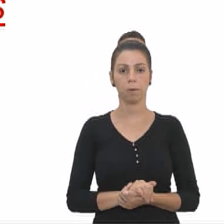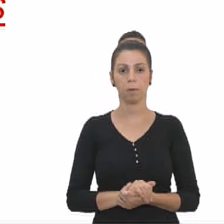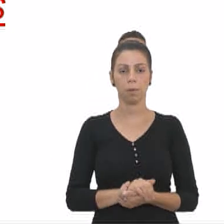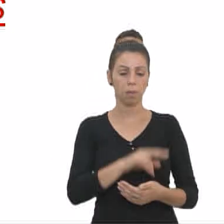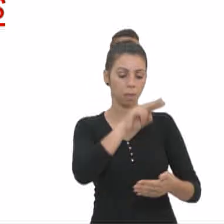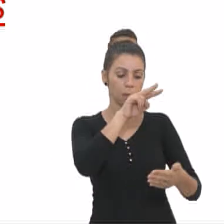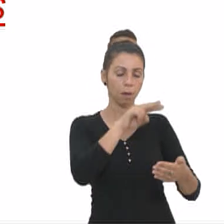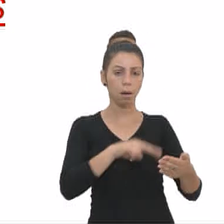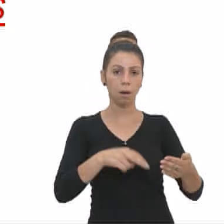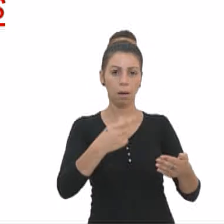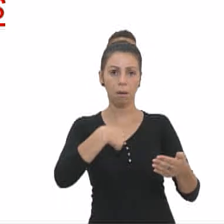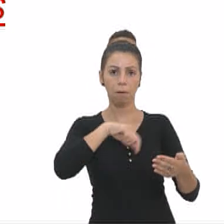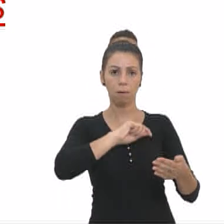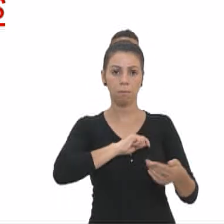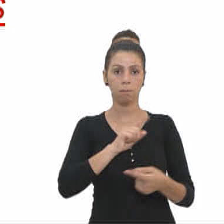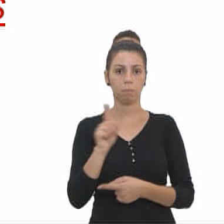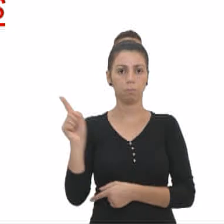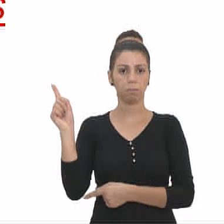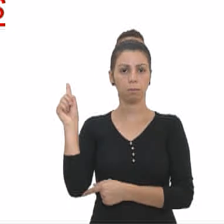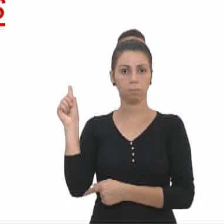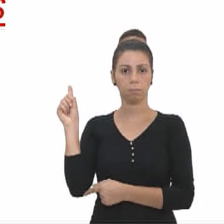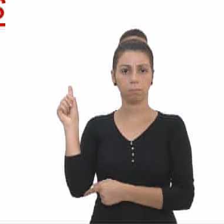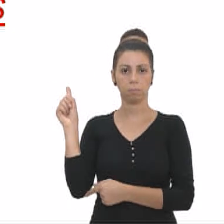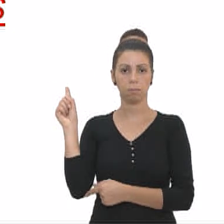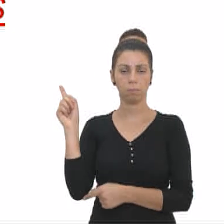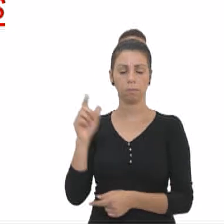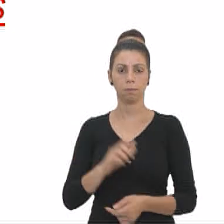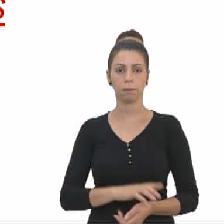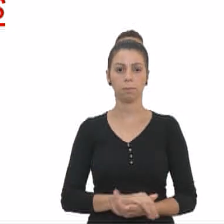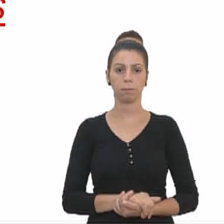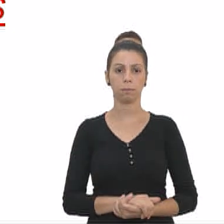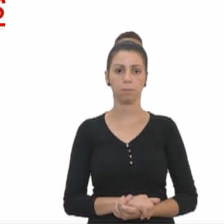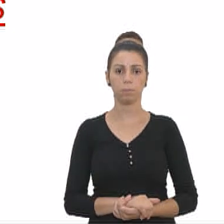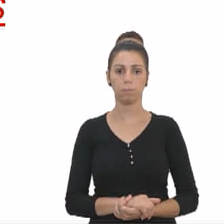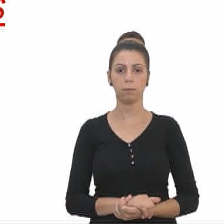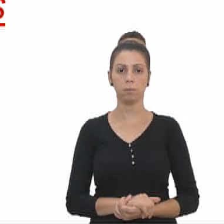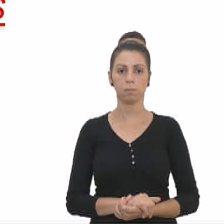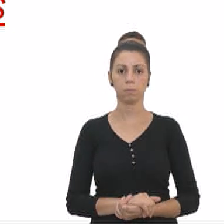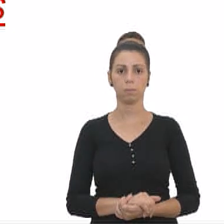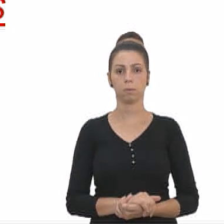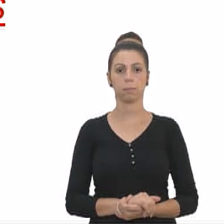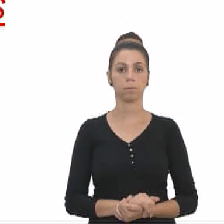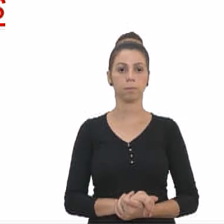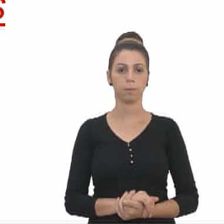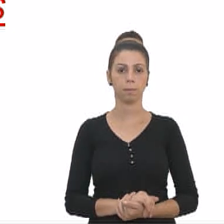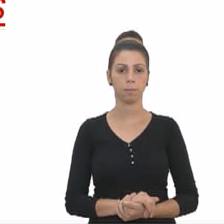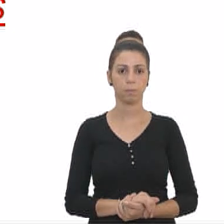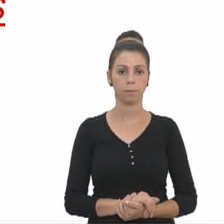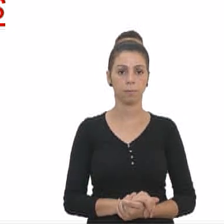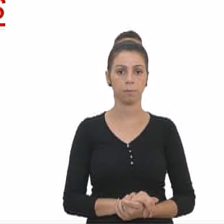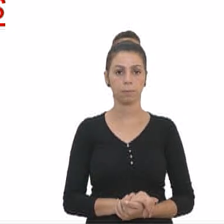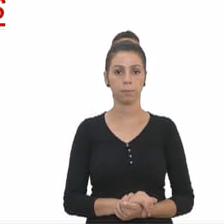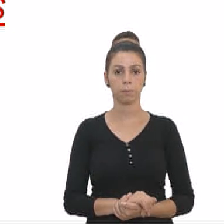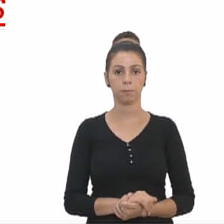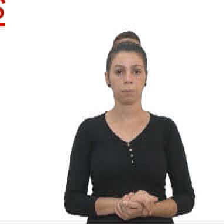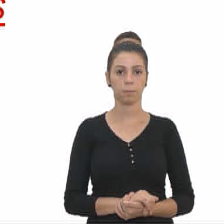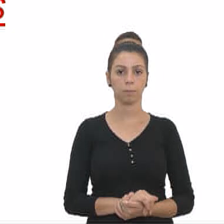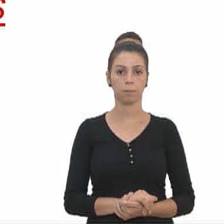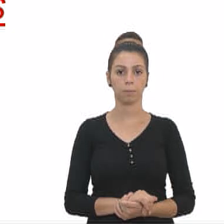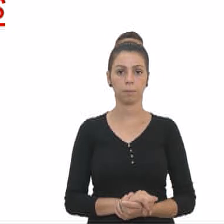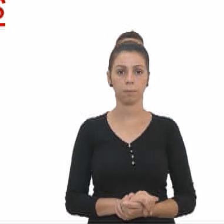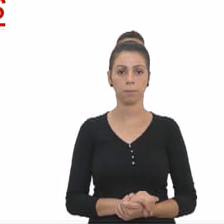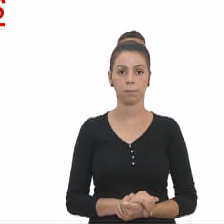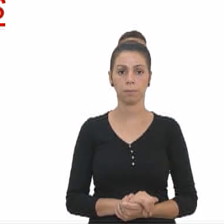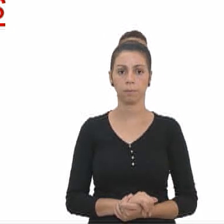No beba, para usted. No bebamos, para nosotros.